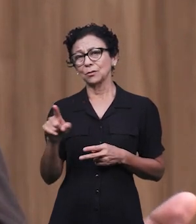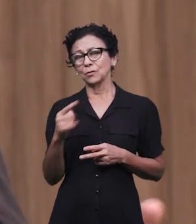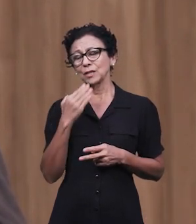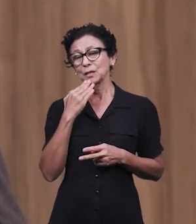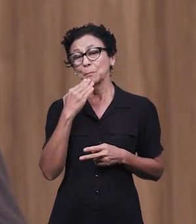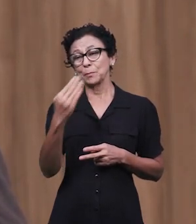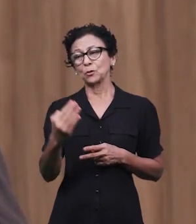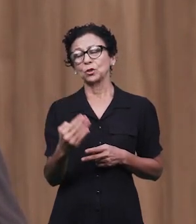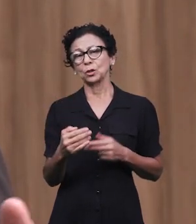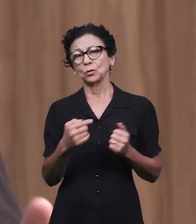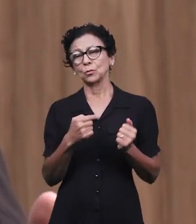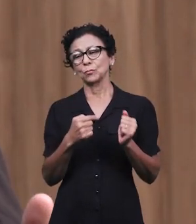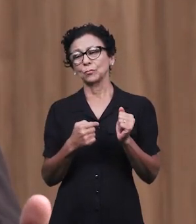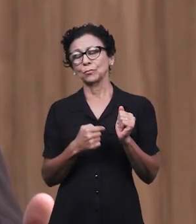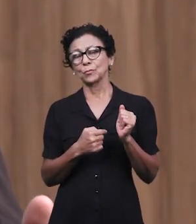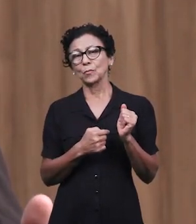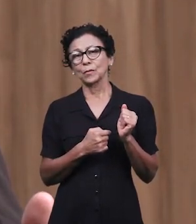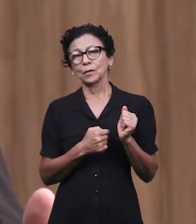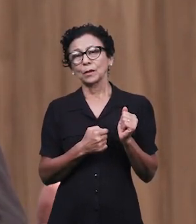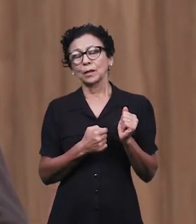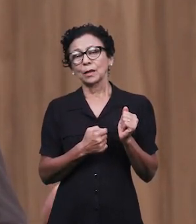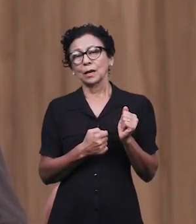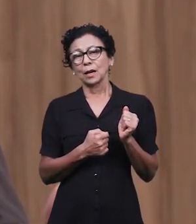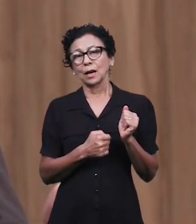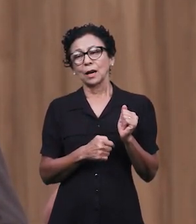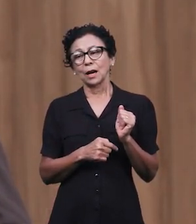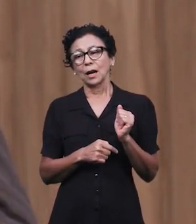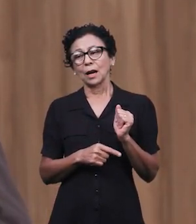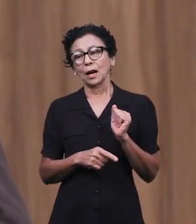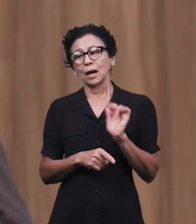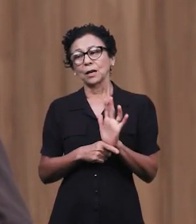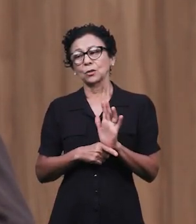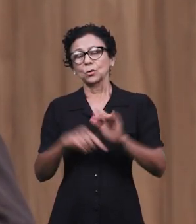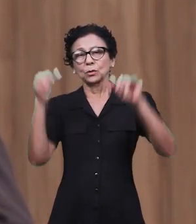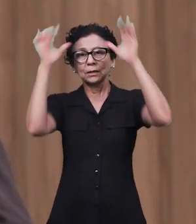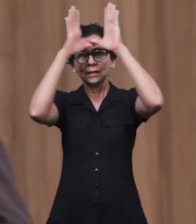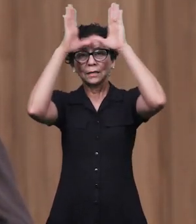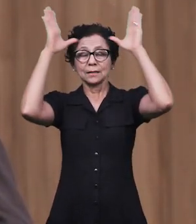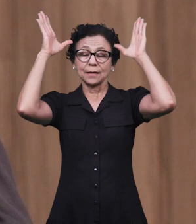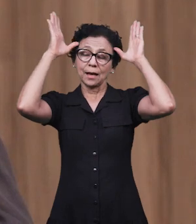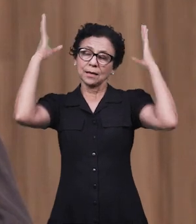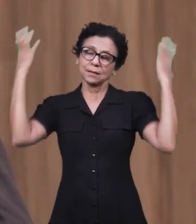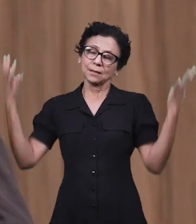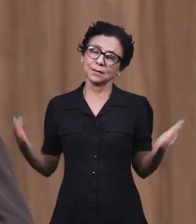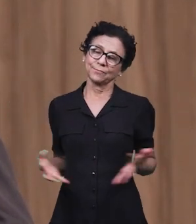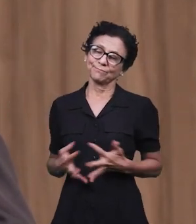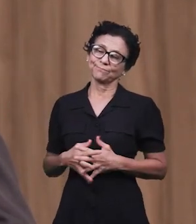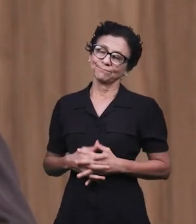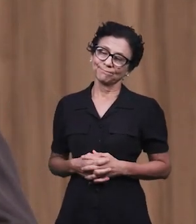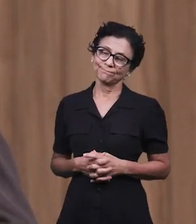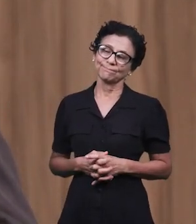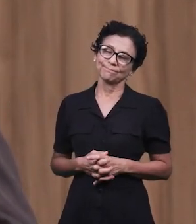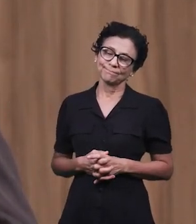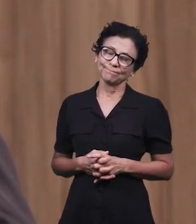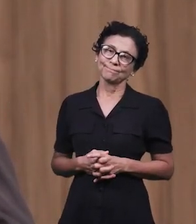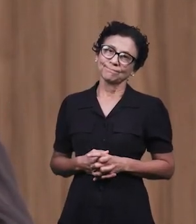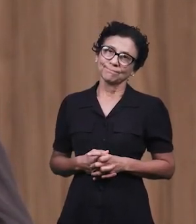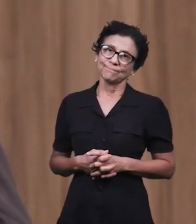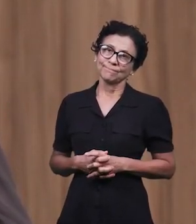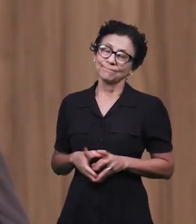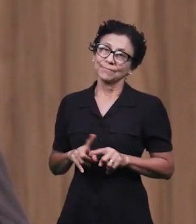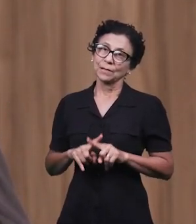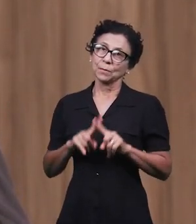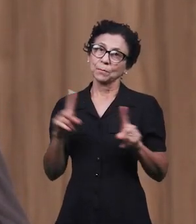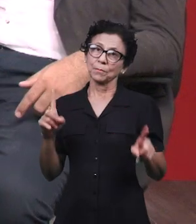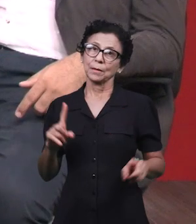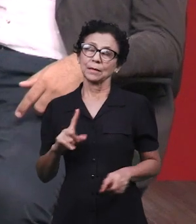apelaste, para César irás. Mas Paulo sabia, já havia sido confirmado pelo Senhor que ele testemunharia desse